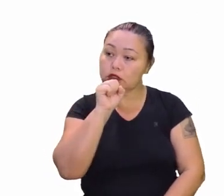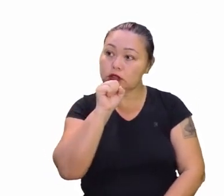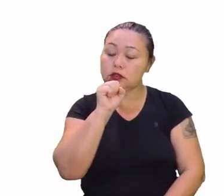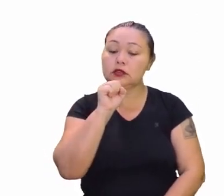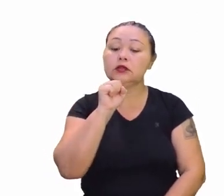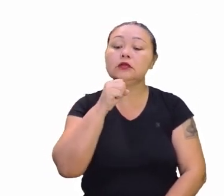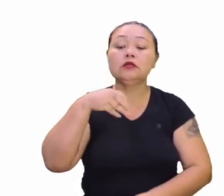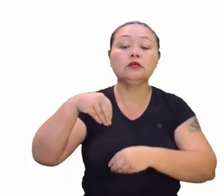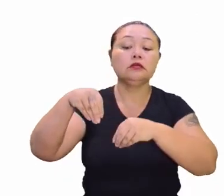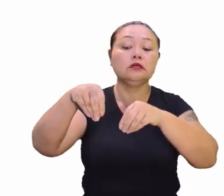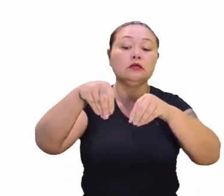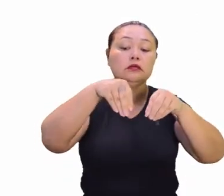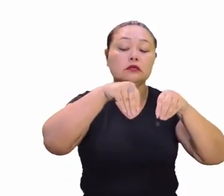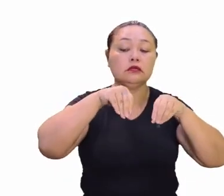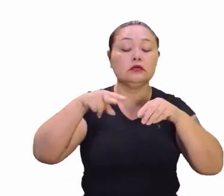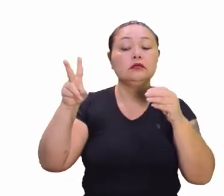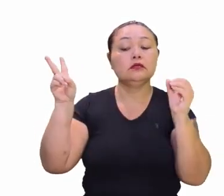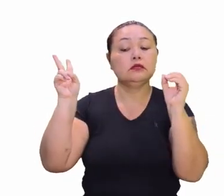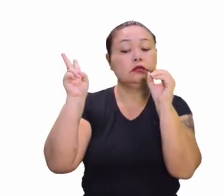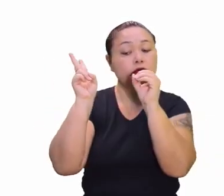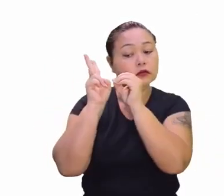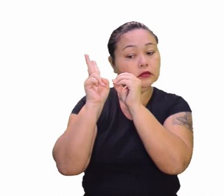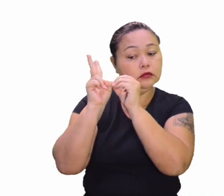são as terras indígenas.